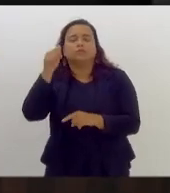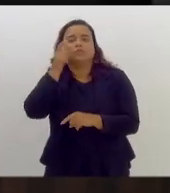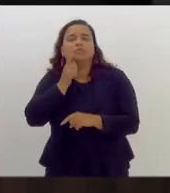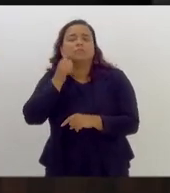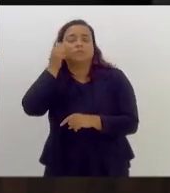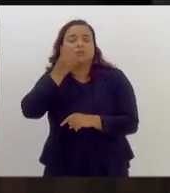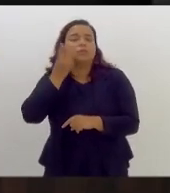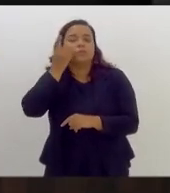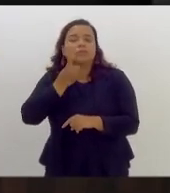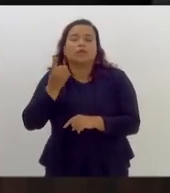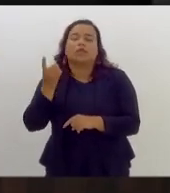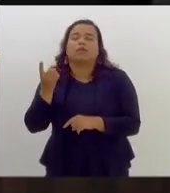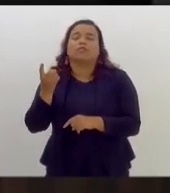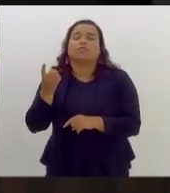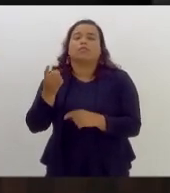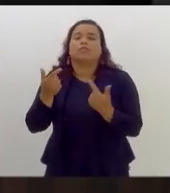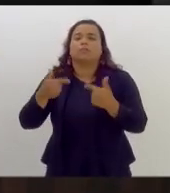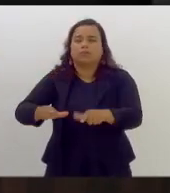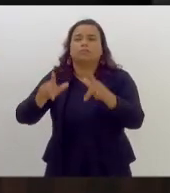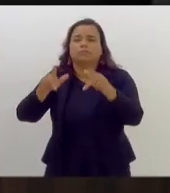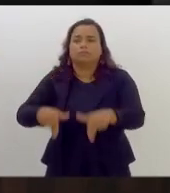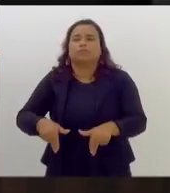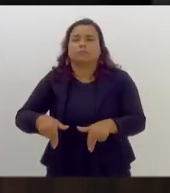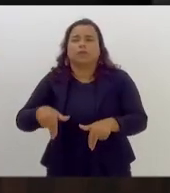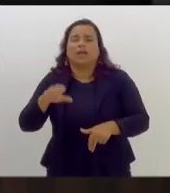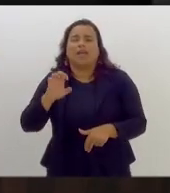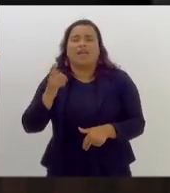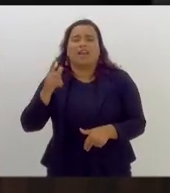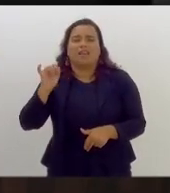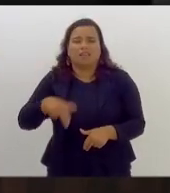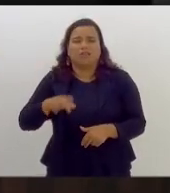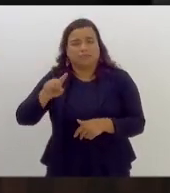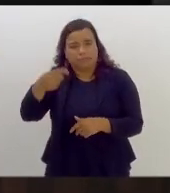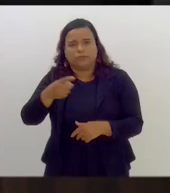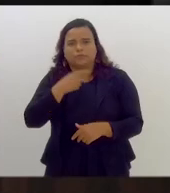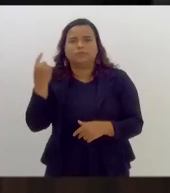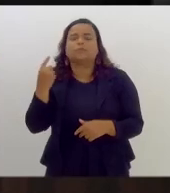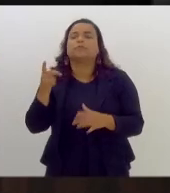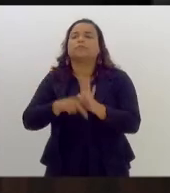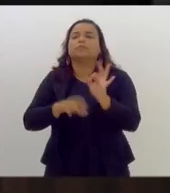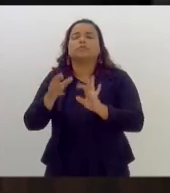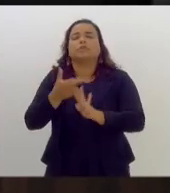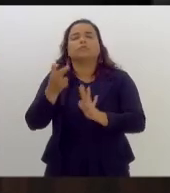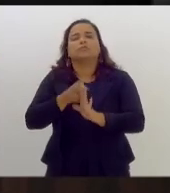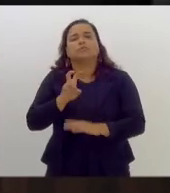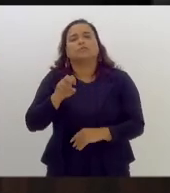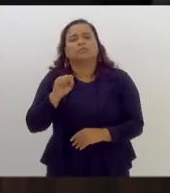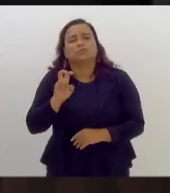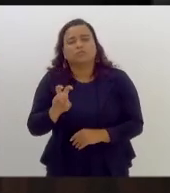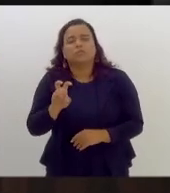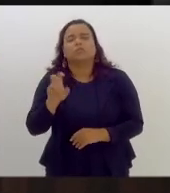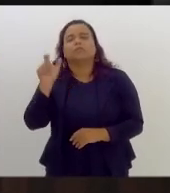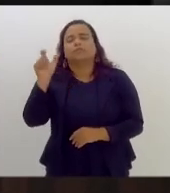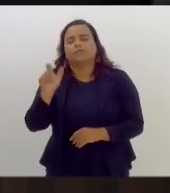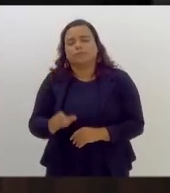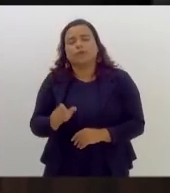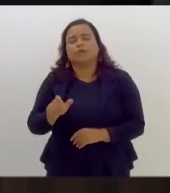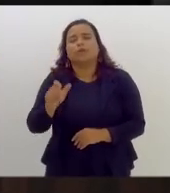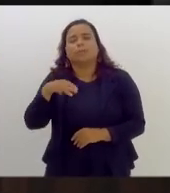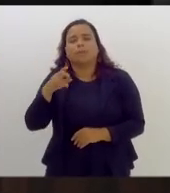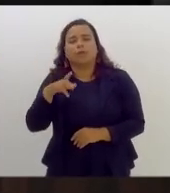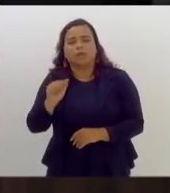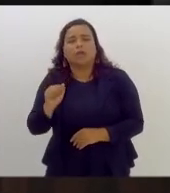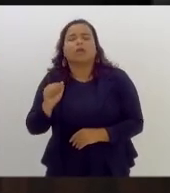Poucins pós-mortem a Ellen Guimarães Duarte Dias. Projeto de resolução 585 de 22, de autoria da deputada Mônica Francisco, concede o